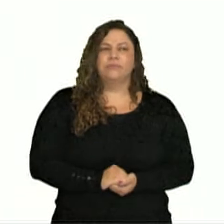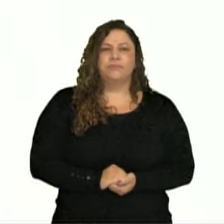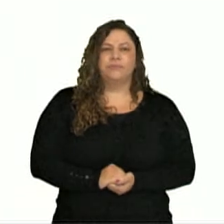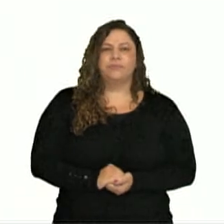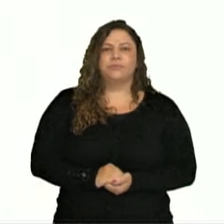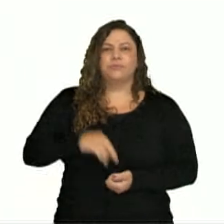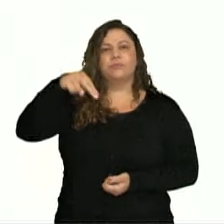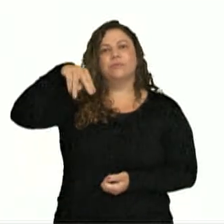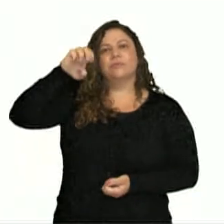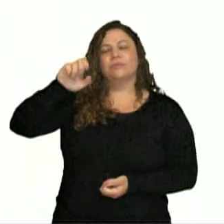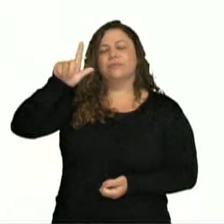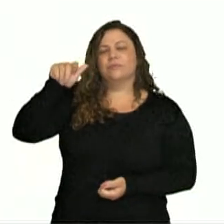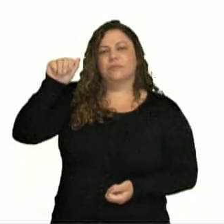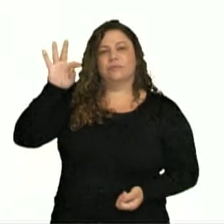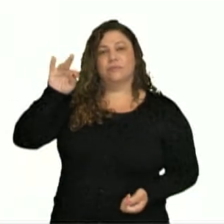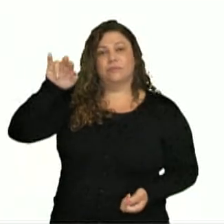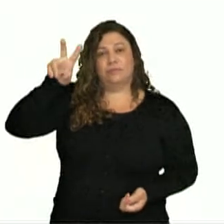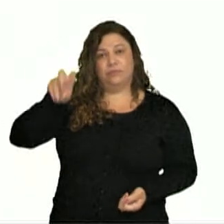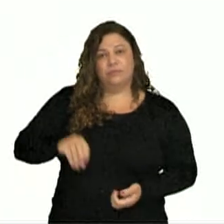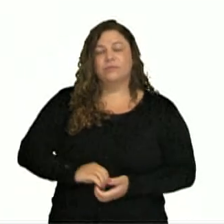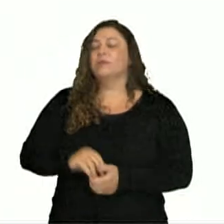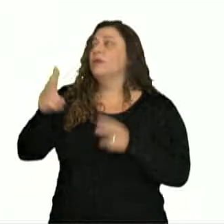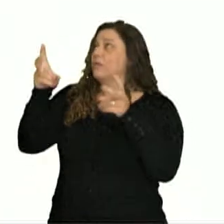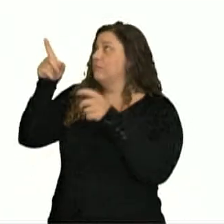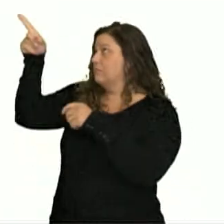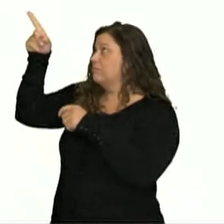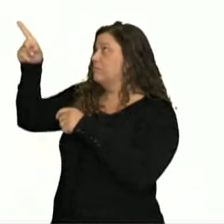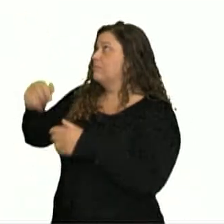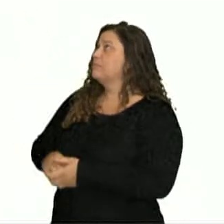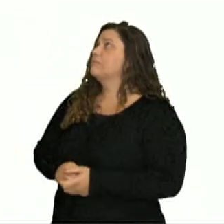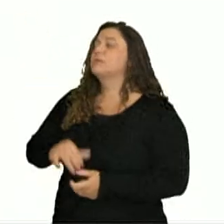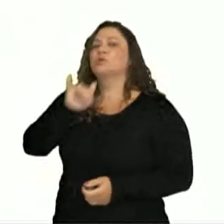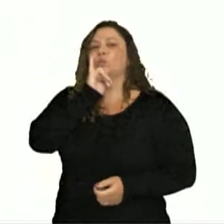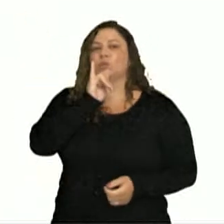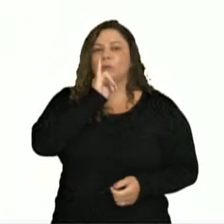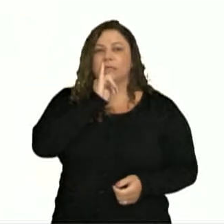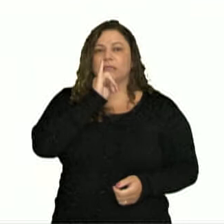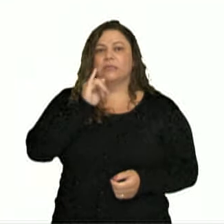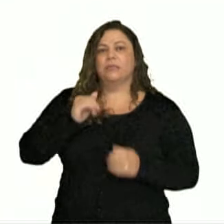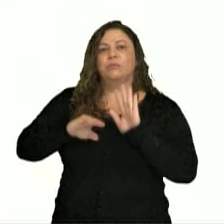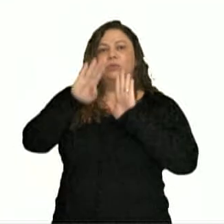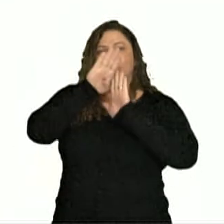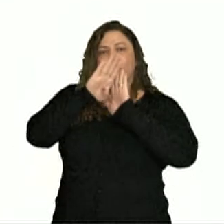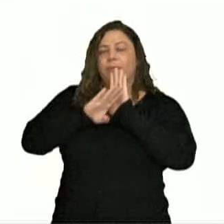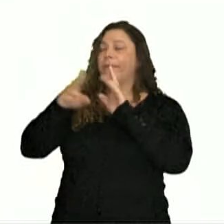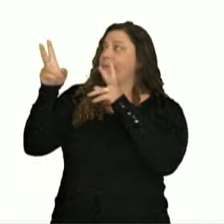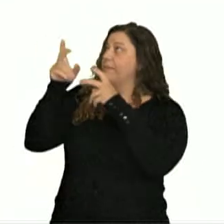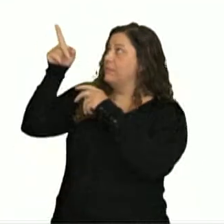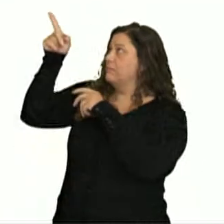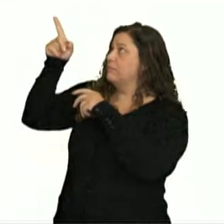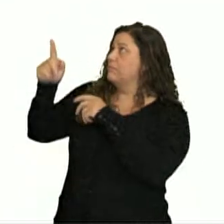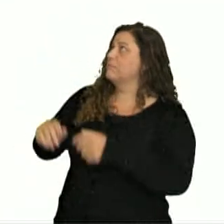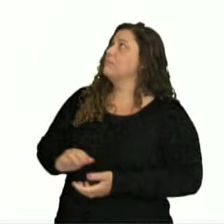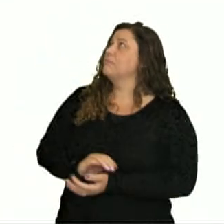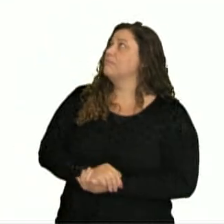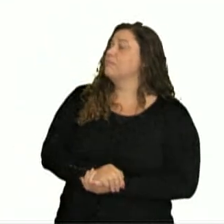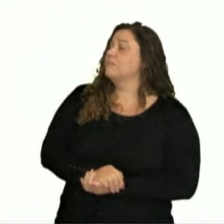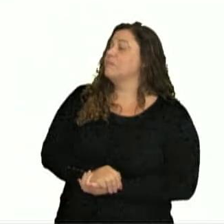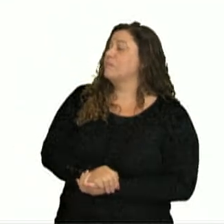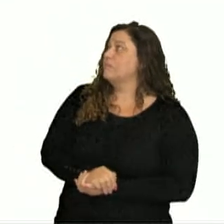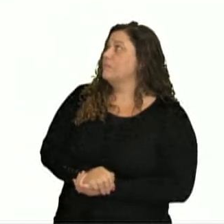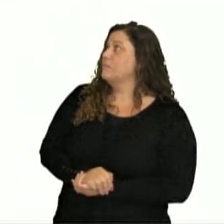que siguen las palabras que antecedem el verbo. No me vengas com estas